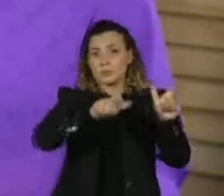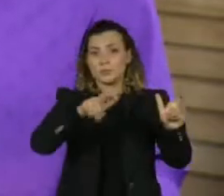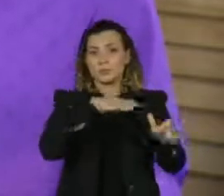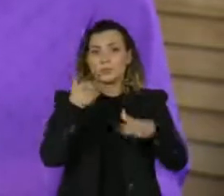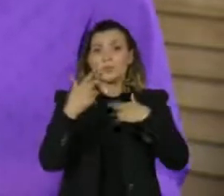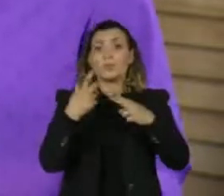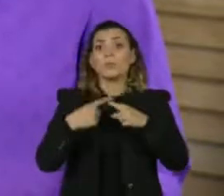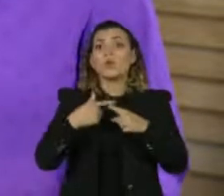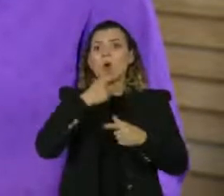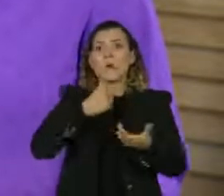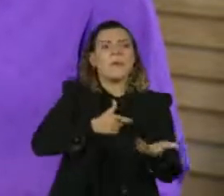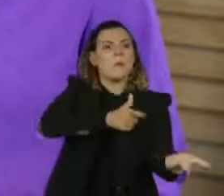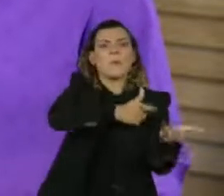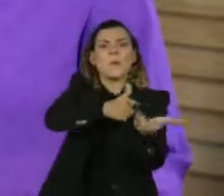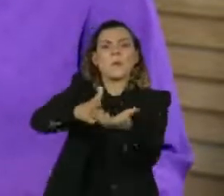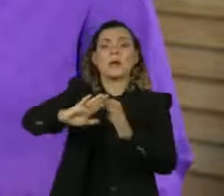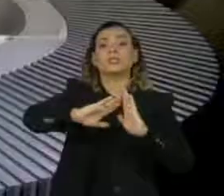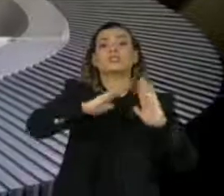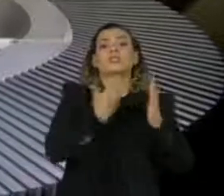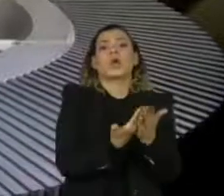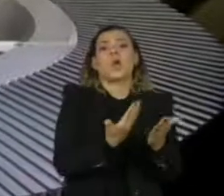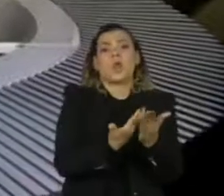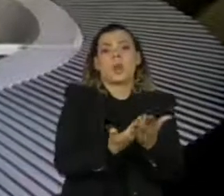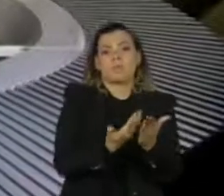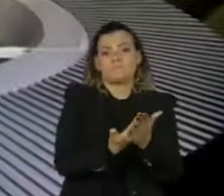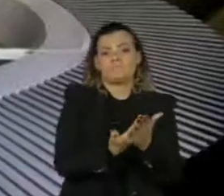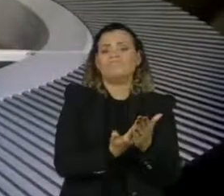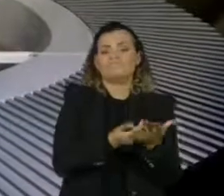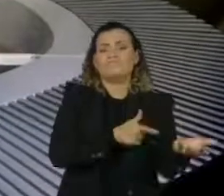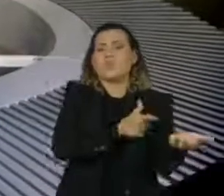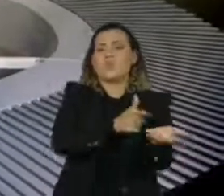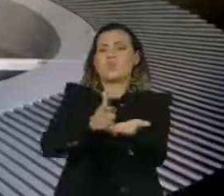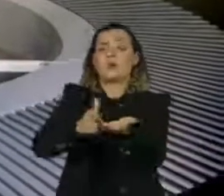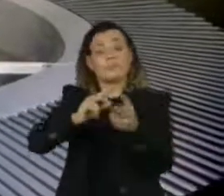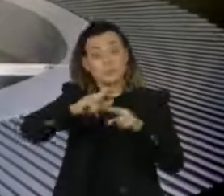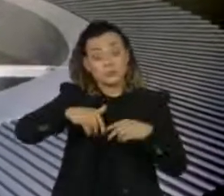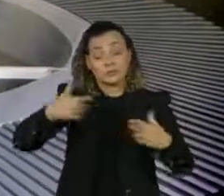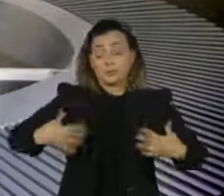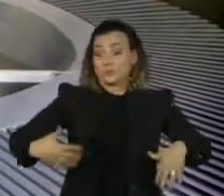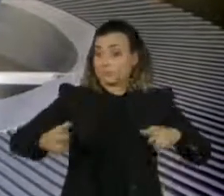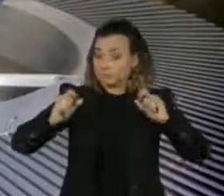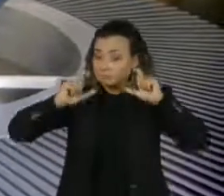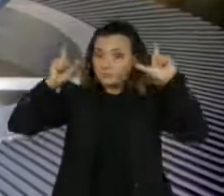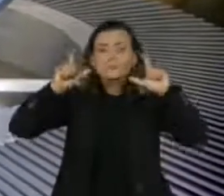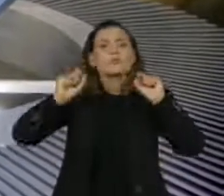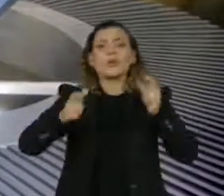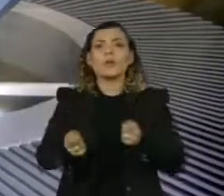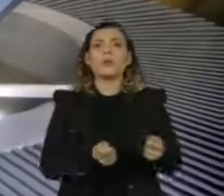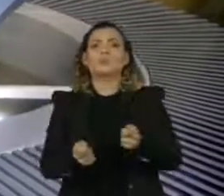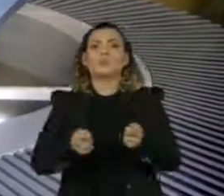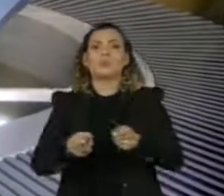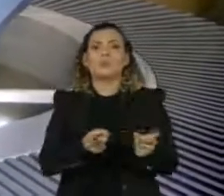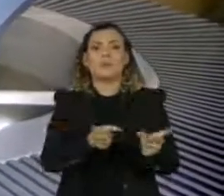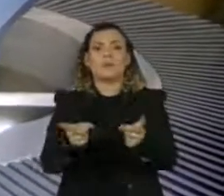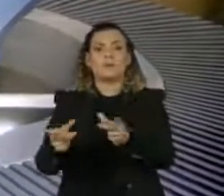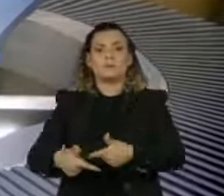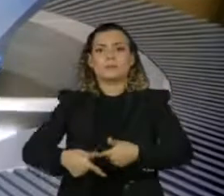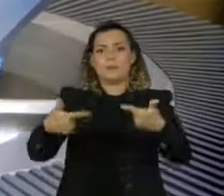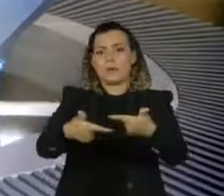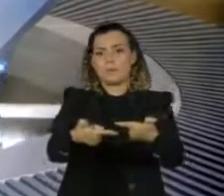um atirador que entrou em uma escola. O novo ataque reacendeu o debate sobre o controle da venda de